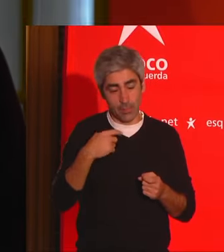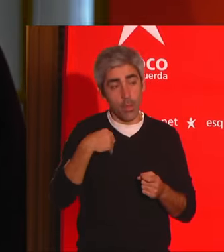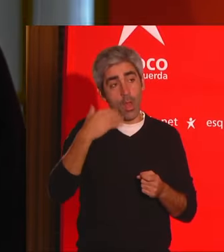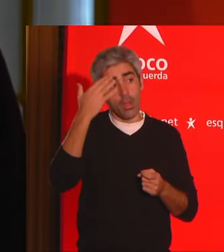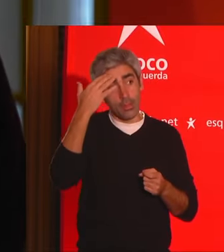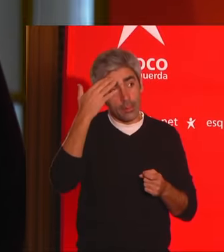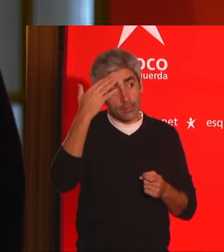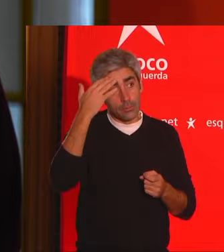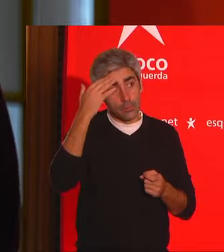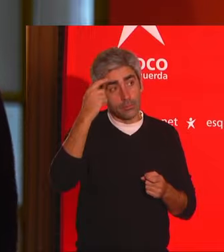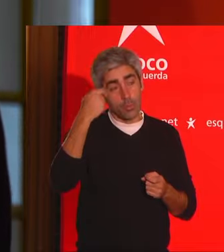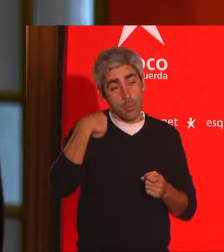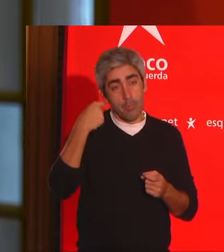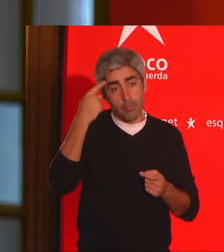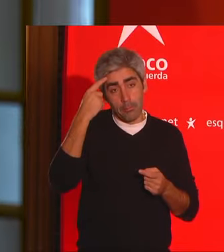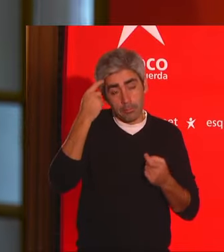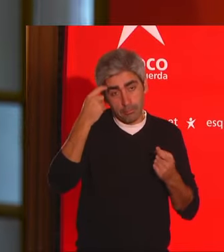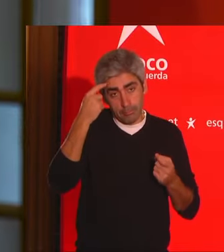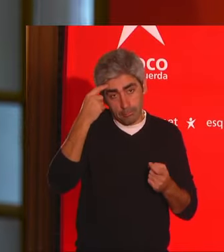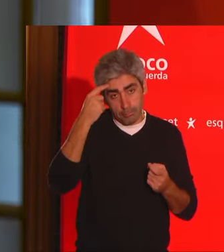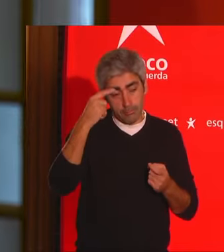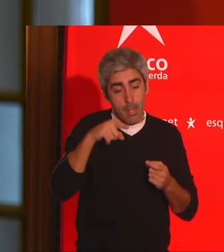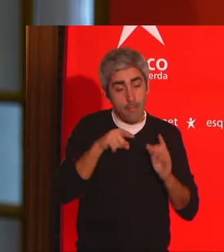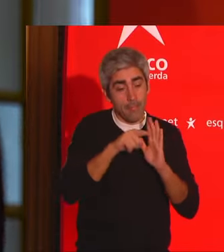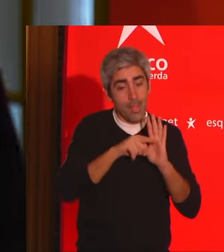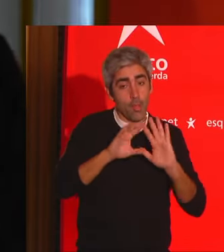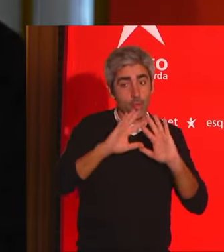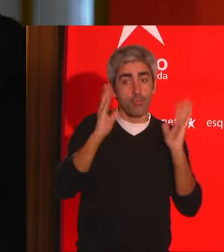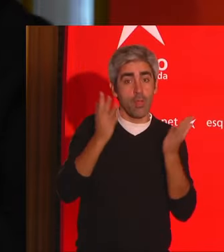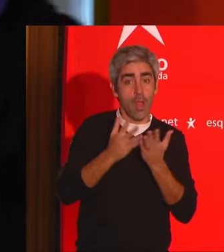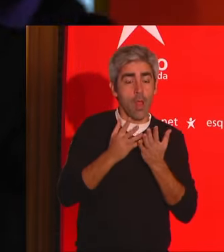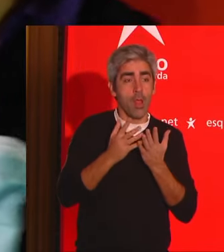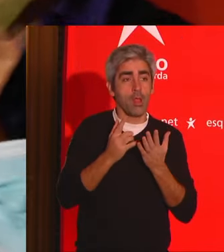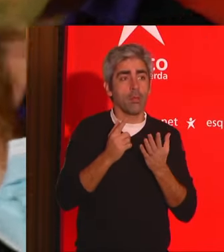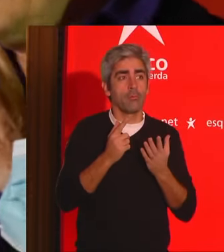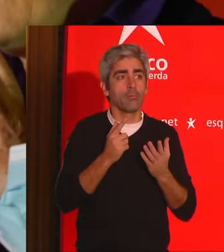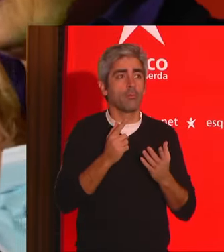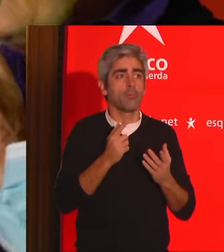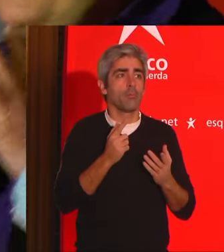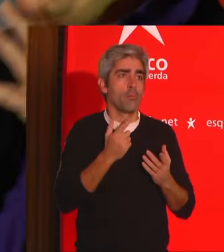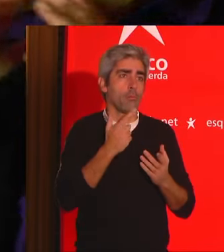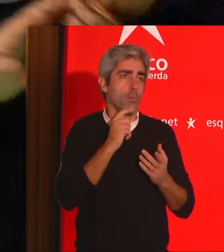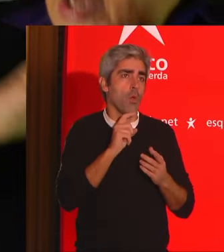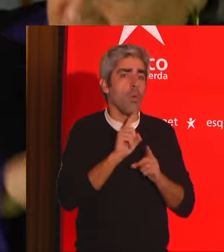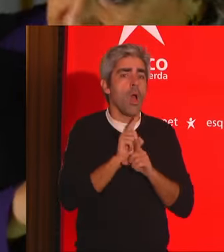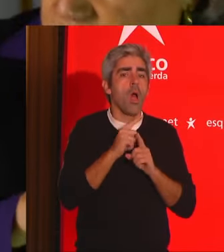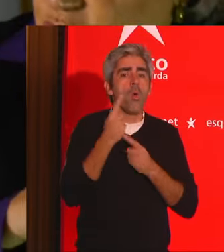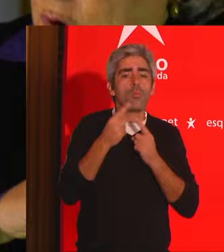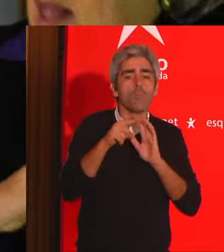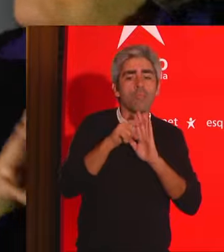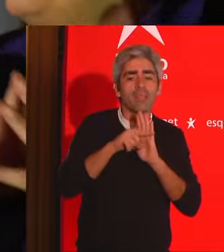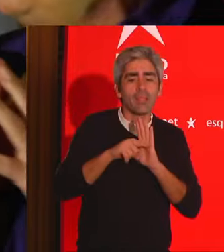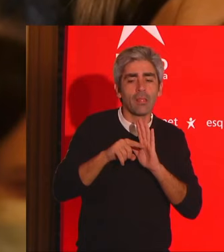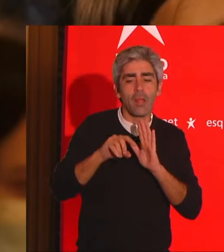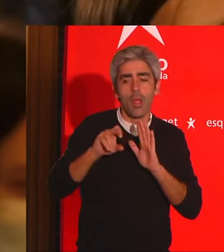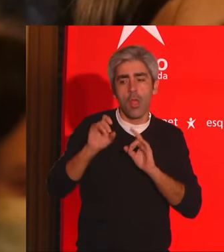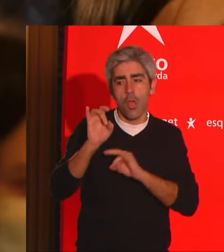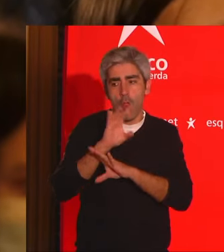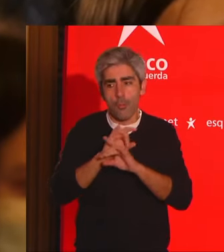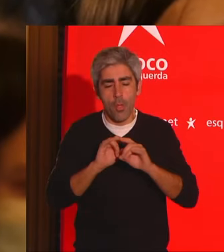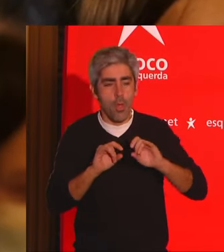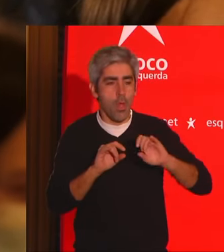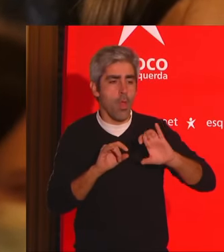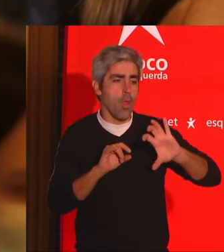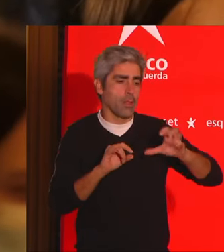Eu penso que estas medidas a nível global não impedem que medidas a nível europeu e a nível nacional possam ser